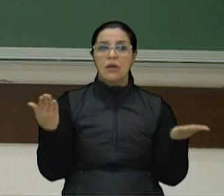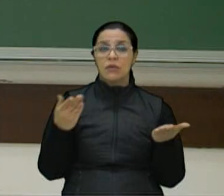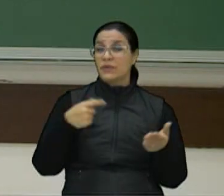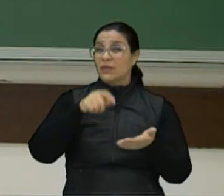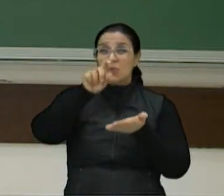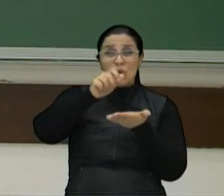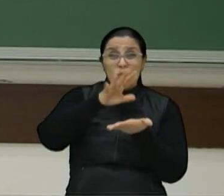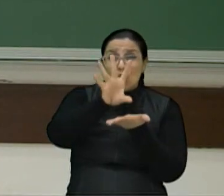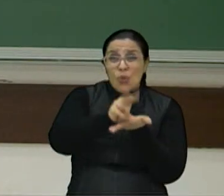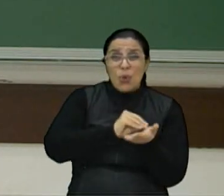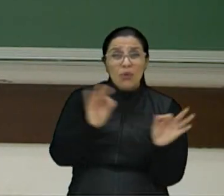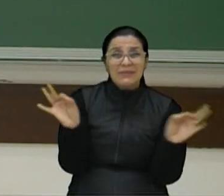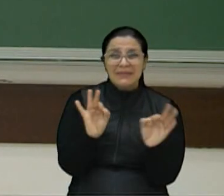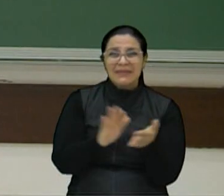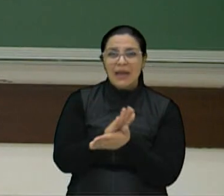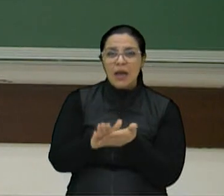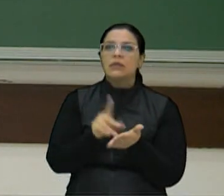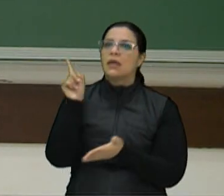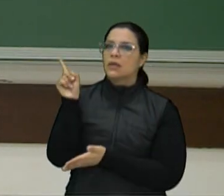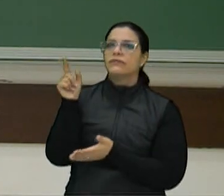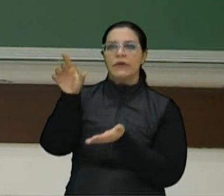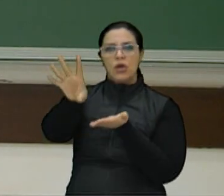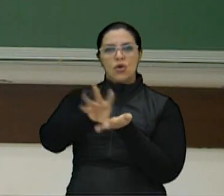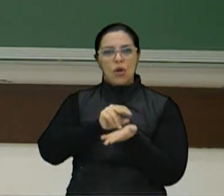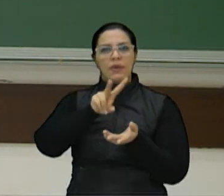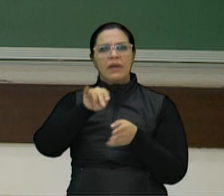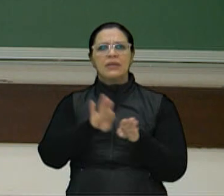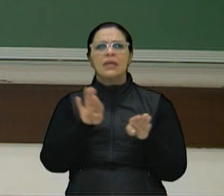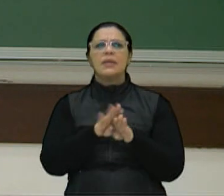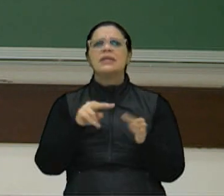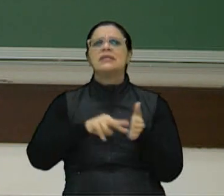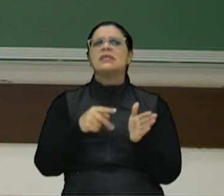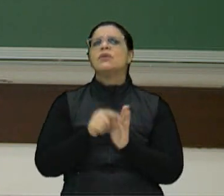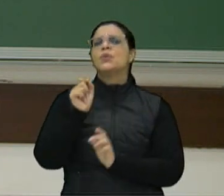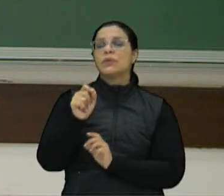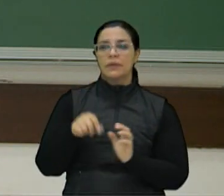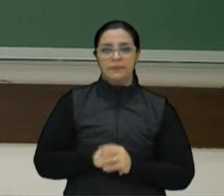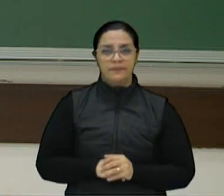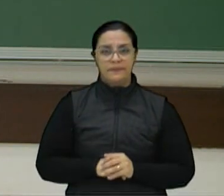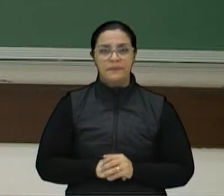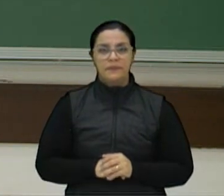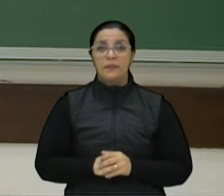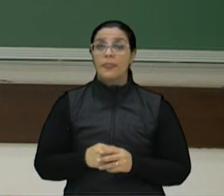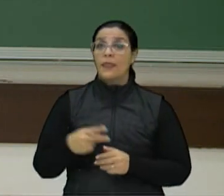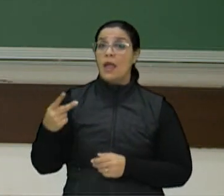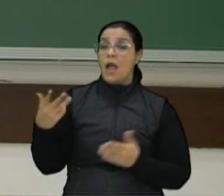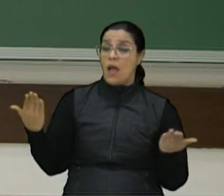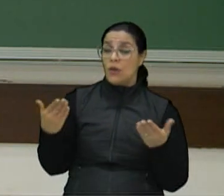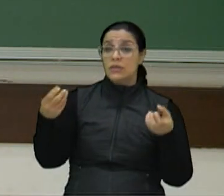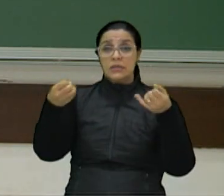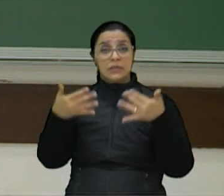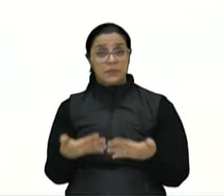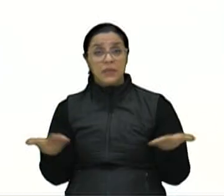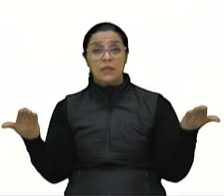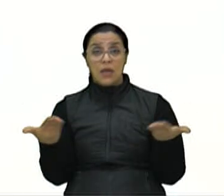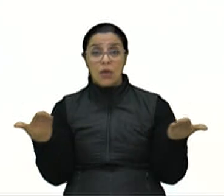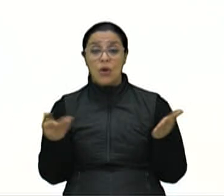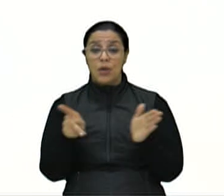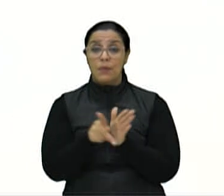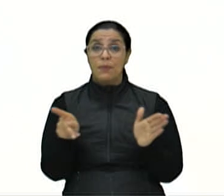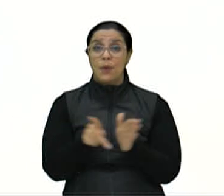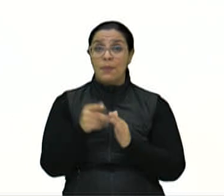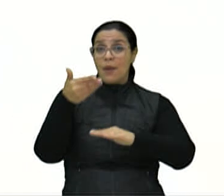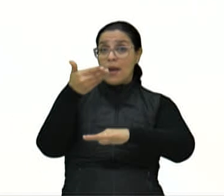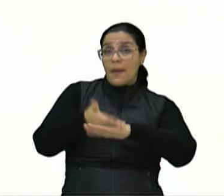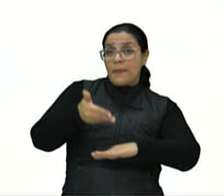anotou nada até agora, você vai escrever isso. O que é o princípio da precaução? Segundo o qual a